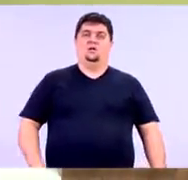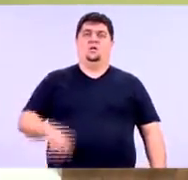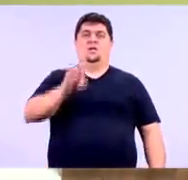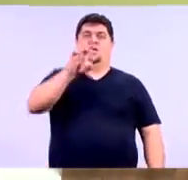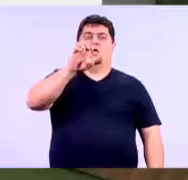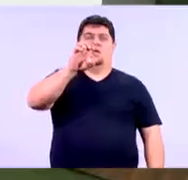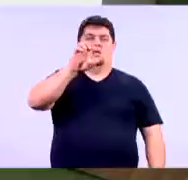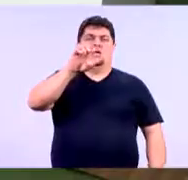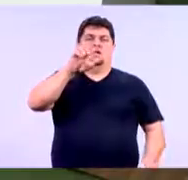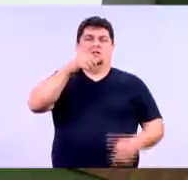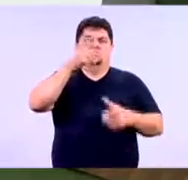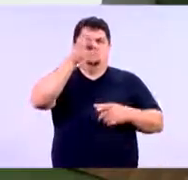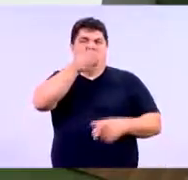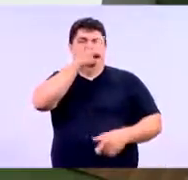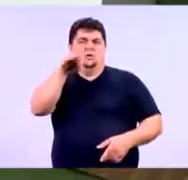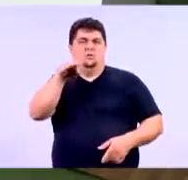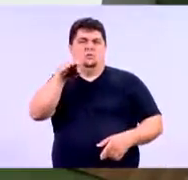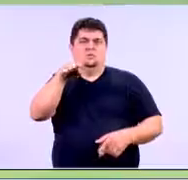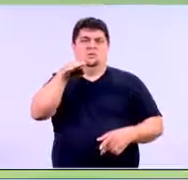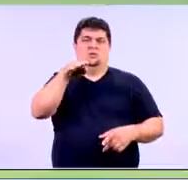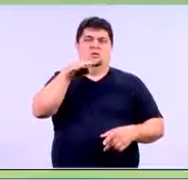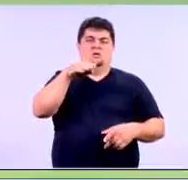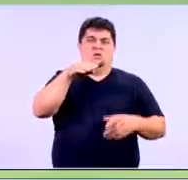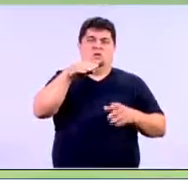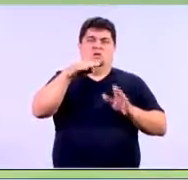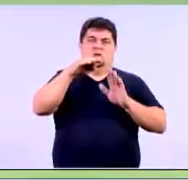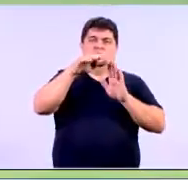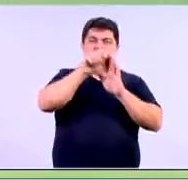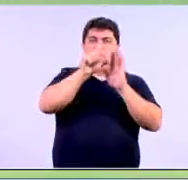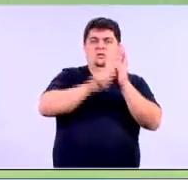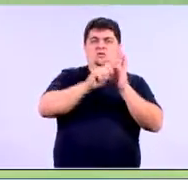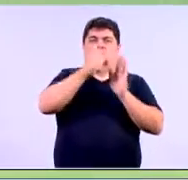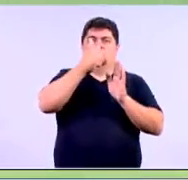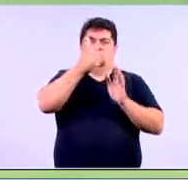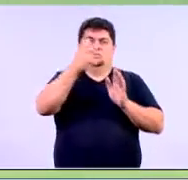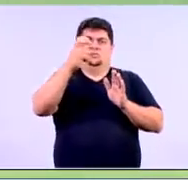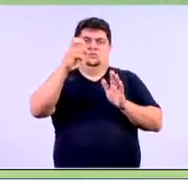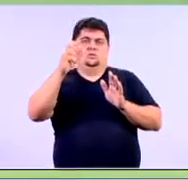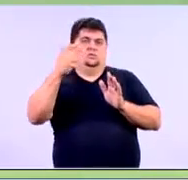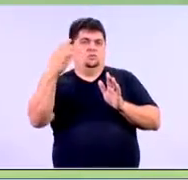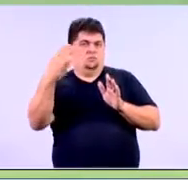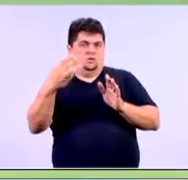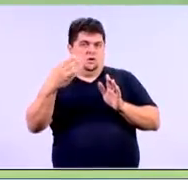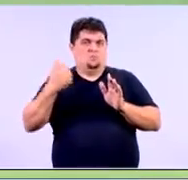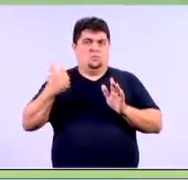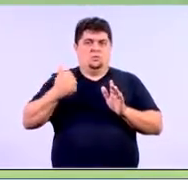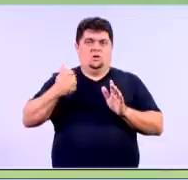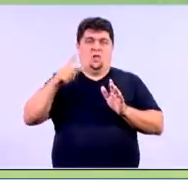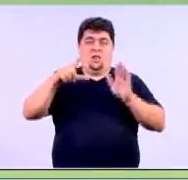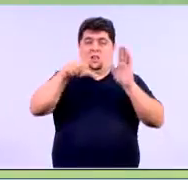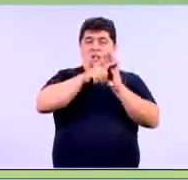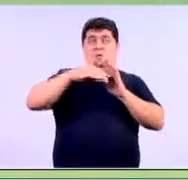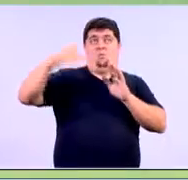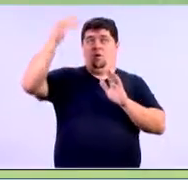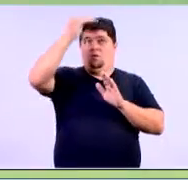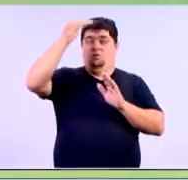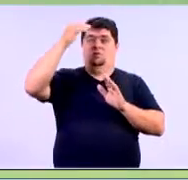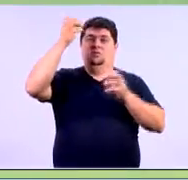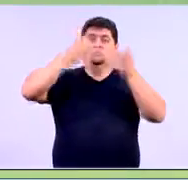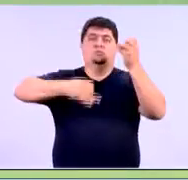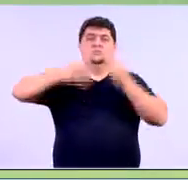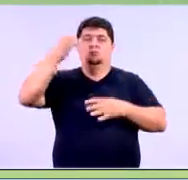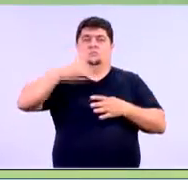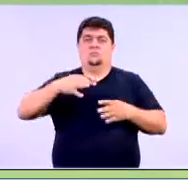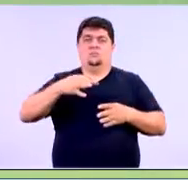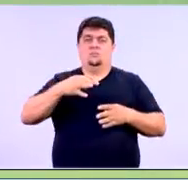frente, professor Cristiano. No artigo 153, parágrafo 1º da nossa Constituição, que é a lei maior nossa. Assim ele diz: